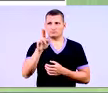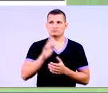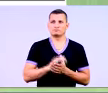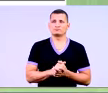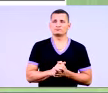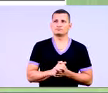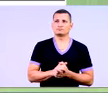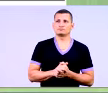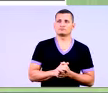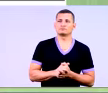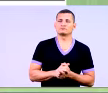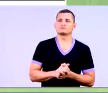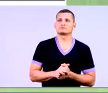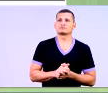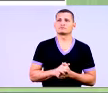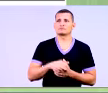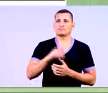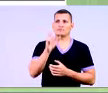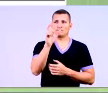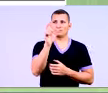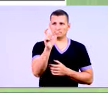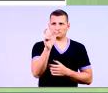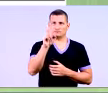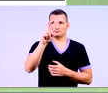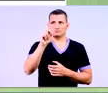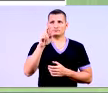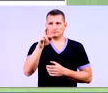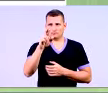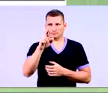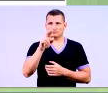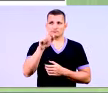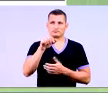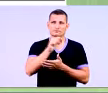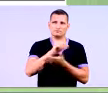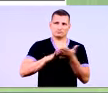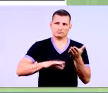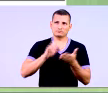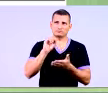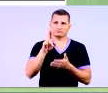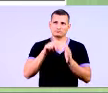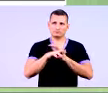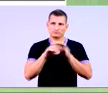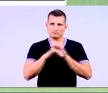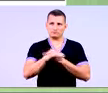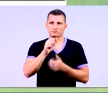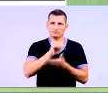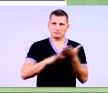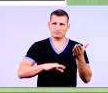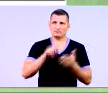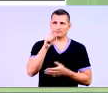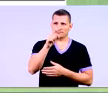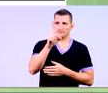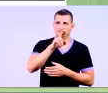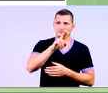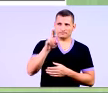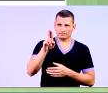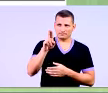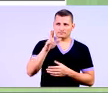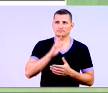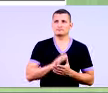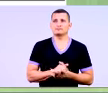do tipo stream é literal texto vai armazenar texto e ela vai se chamar